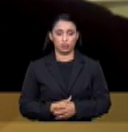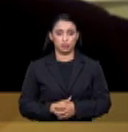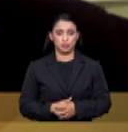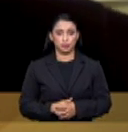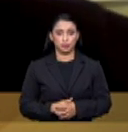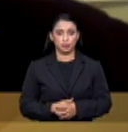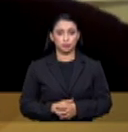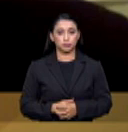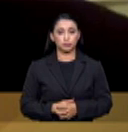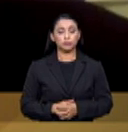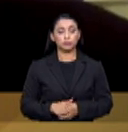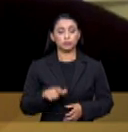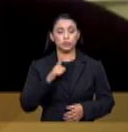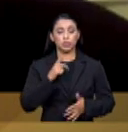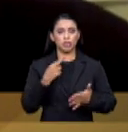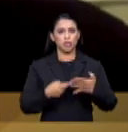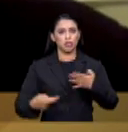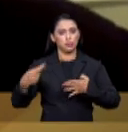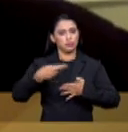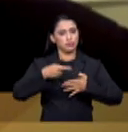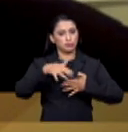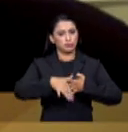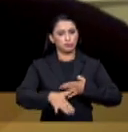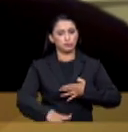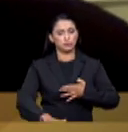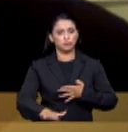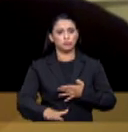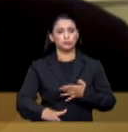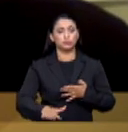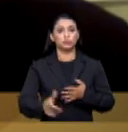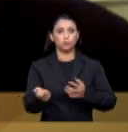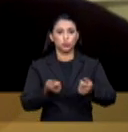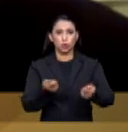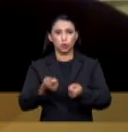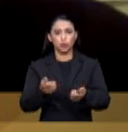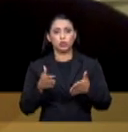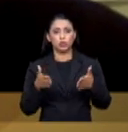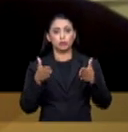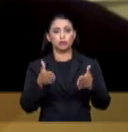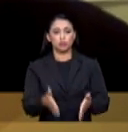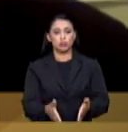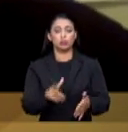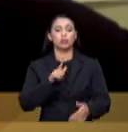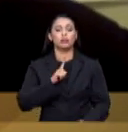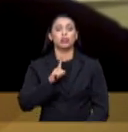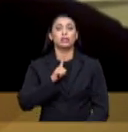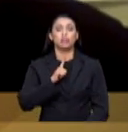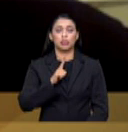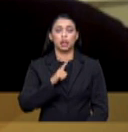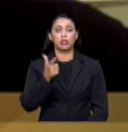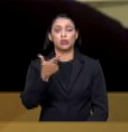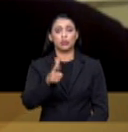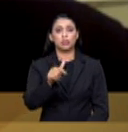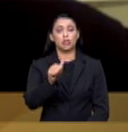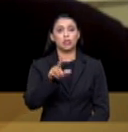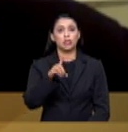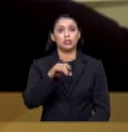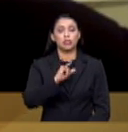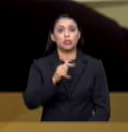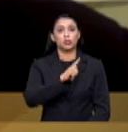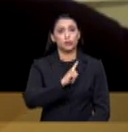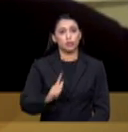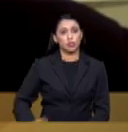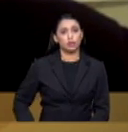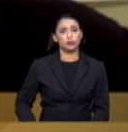Além da referida repercussão geral, no âmbito do controle concentrado, temos a DI 5565, proposta pelo governador do DF,